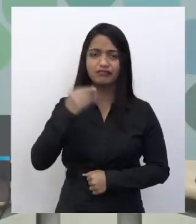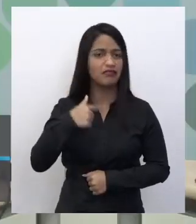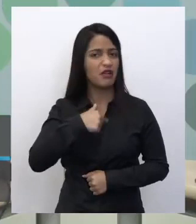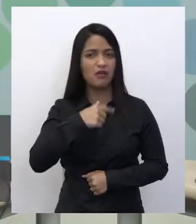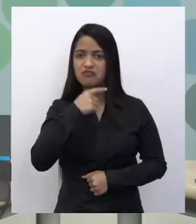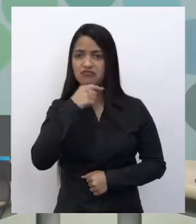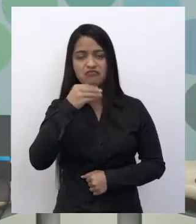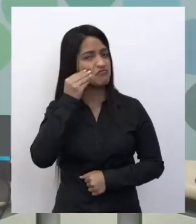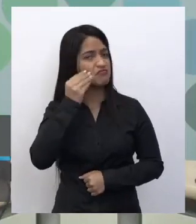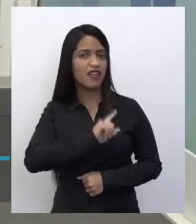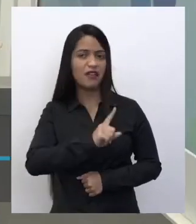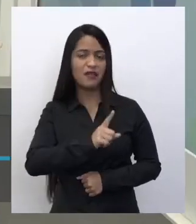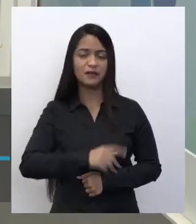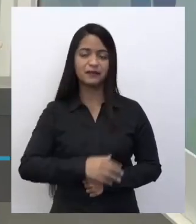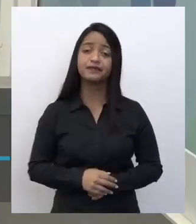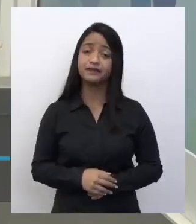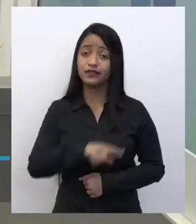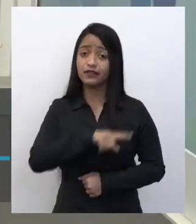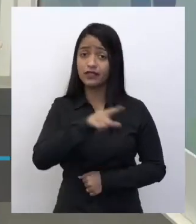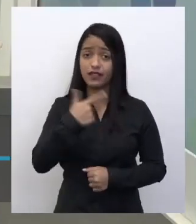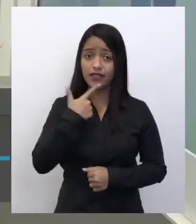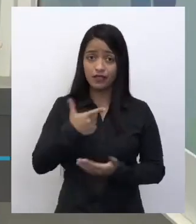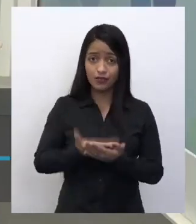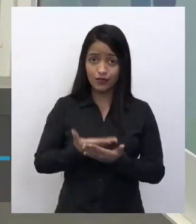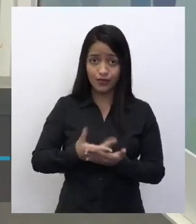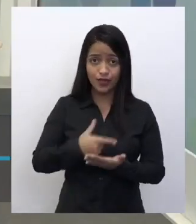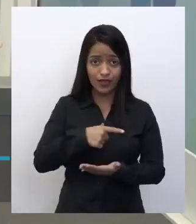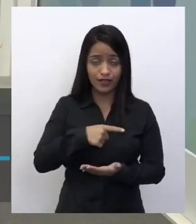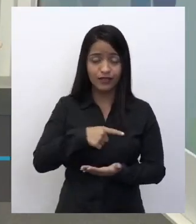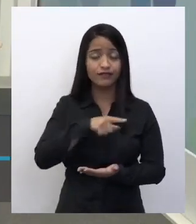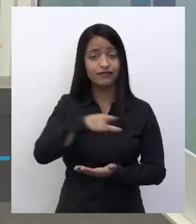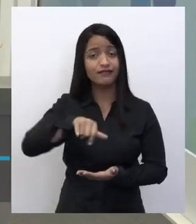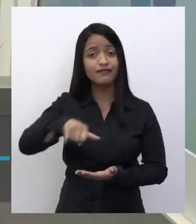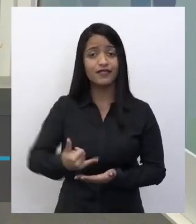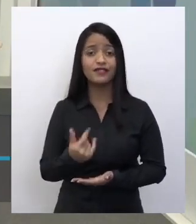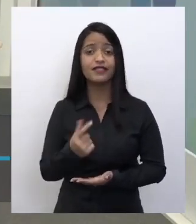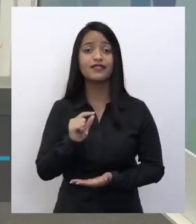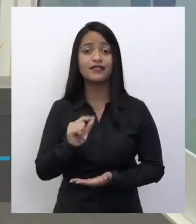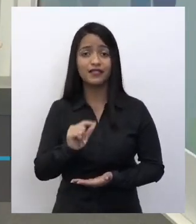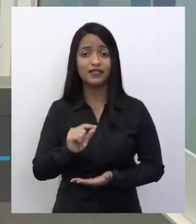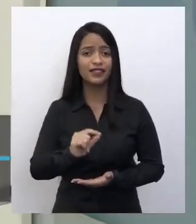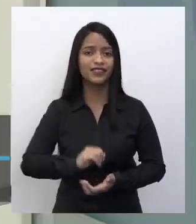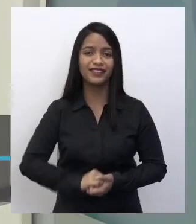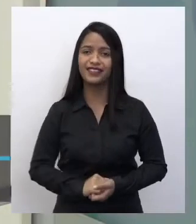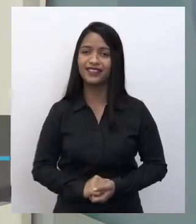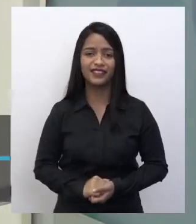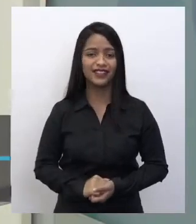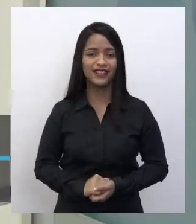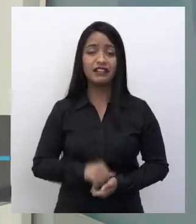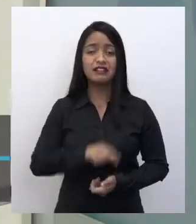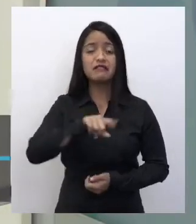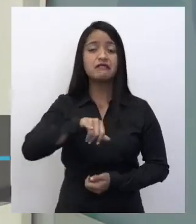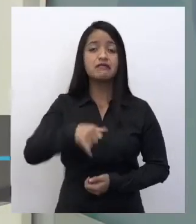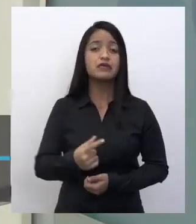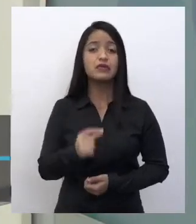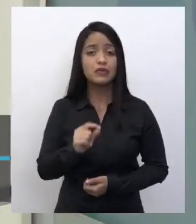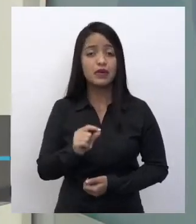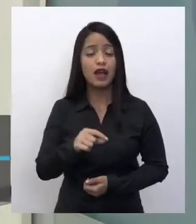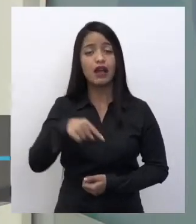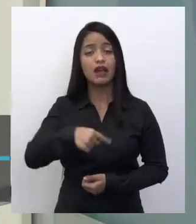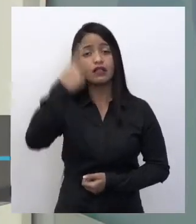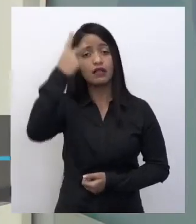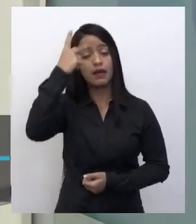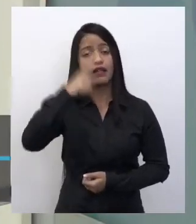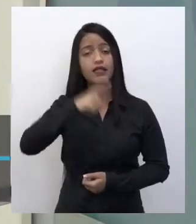arrisquei. Olha, no alemão. Olha, você estudou idiomas? Vamos aproveitar que o ensejo que tem no estado de São Paulo um tem. Projeto maravilhoso chamado Centro